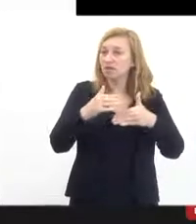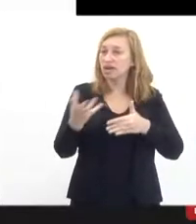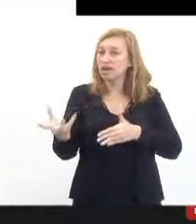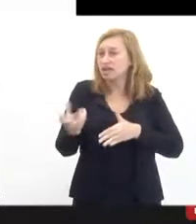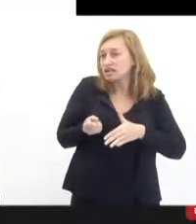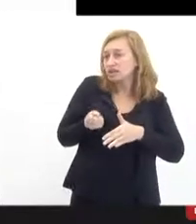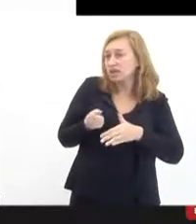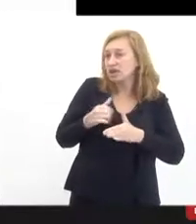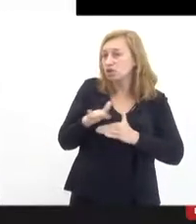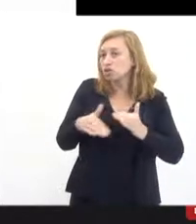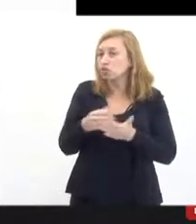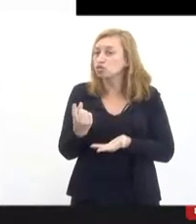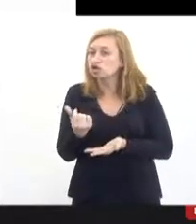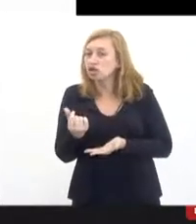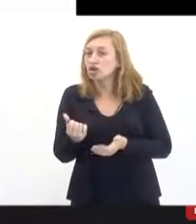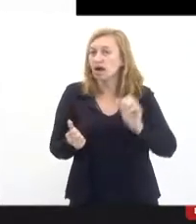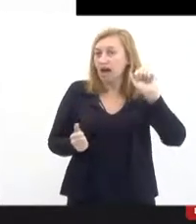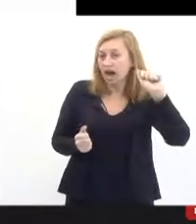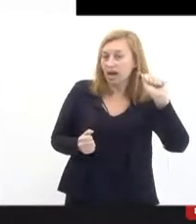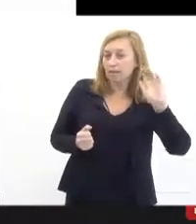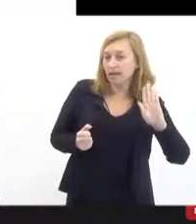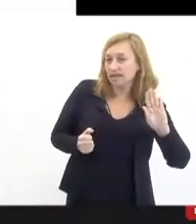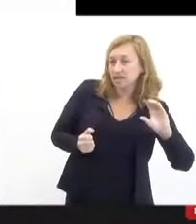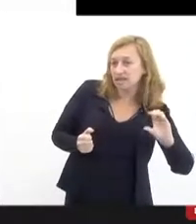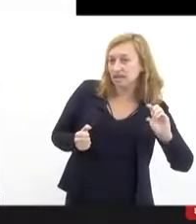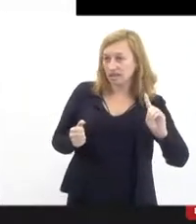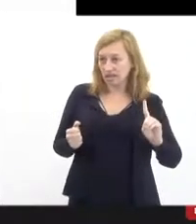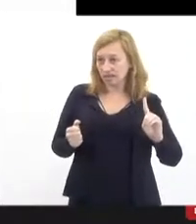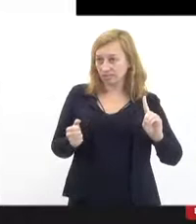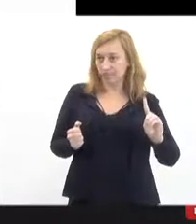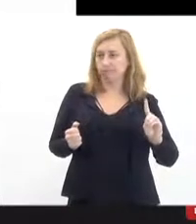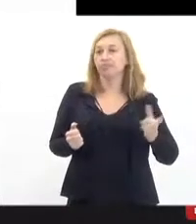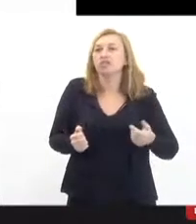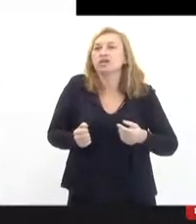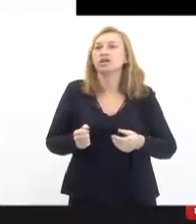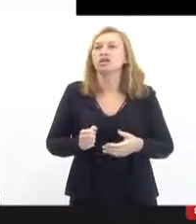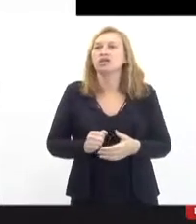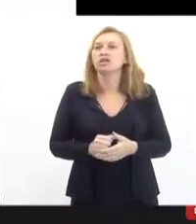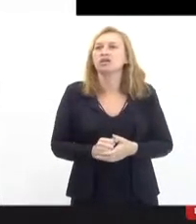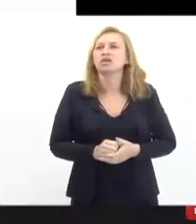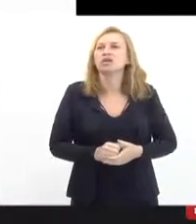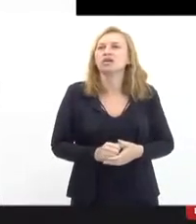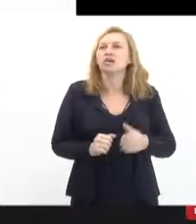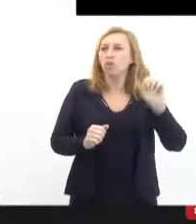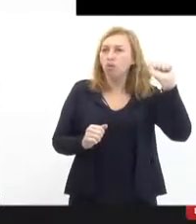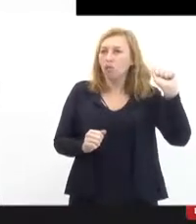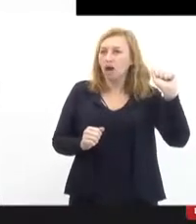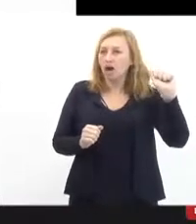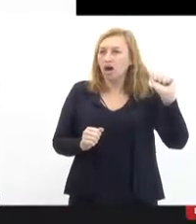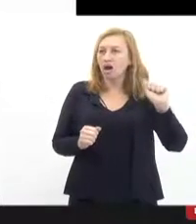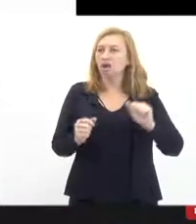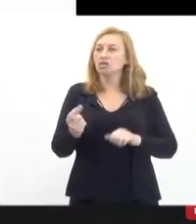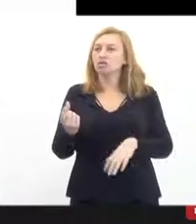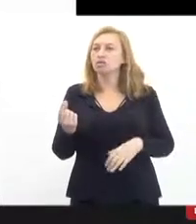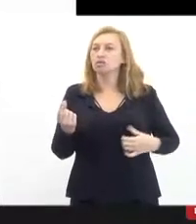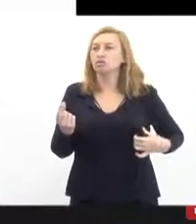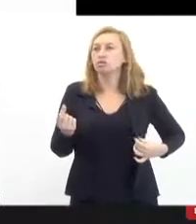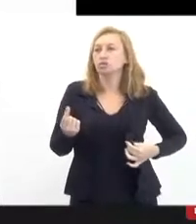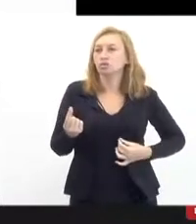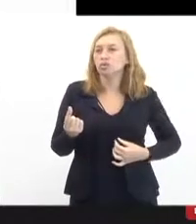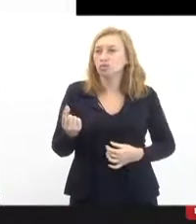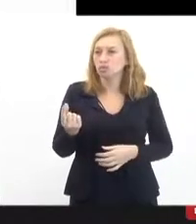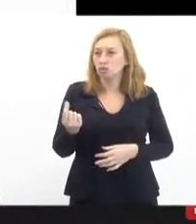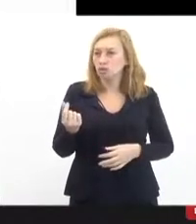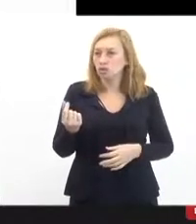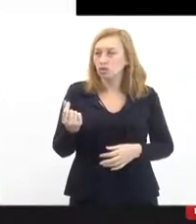quatro faixas, como A, B, C e D. O rating classificado como A são aqueles créditos com alta perspectiva